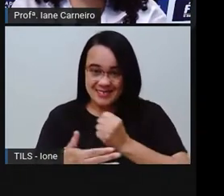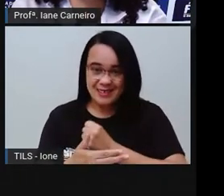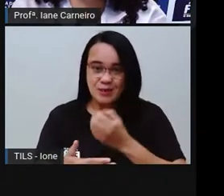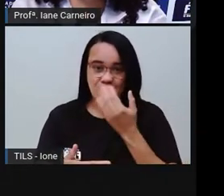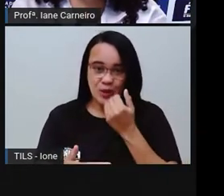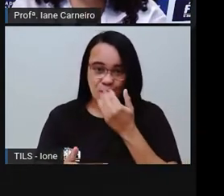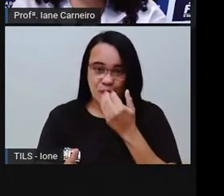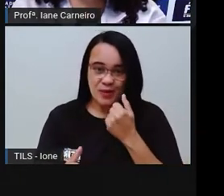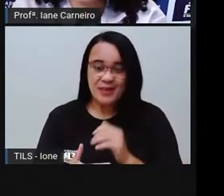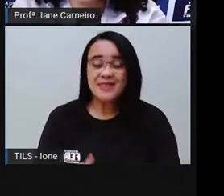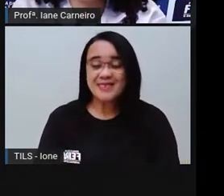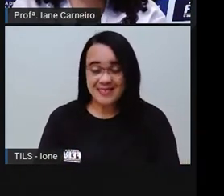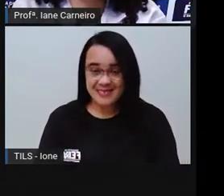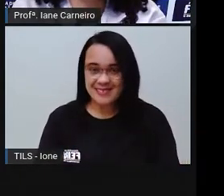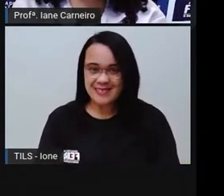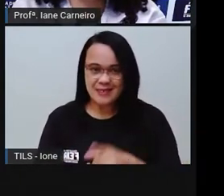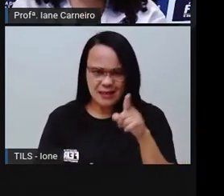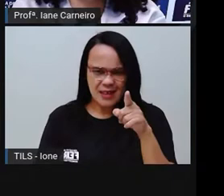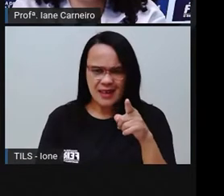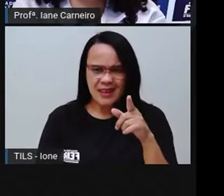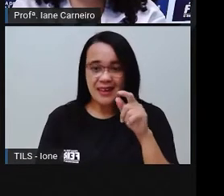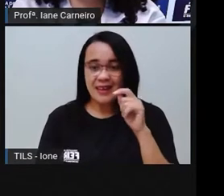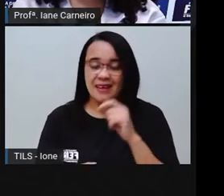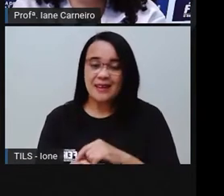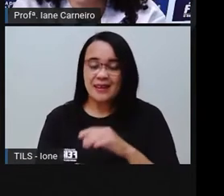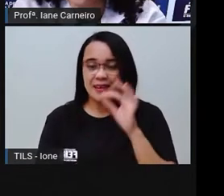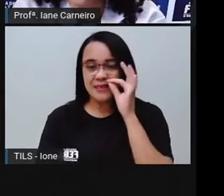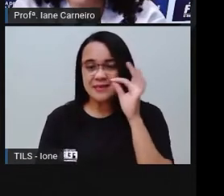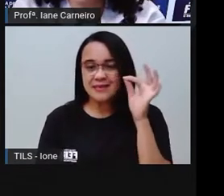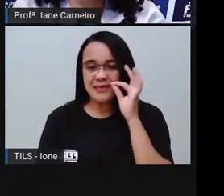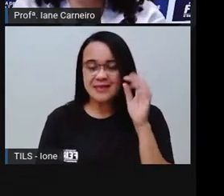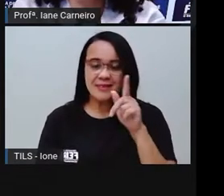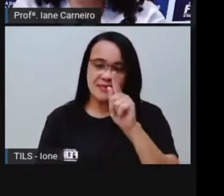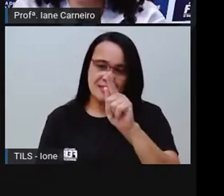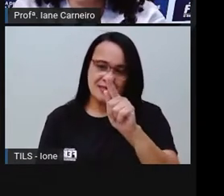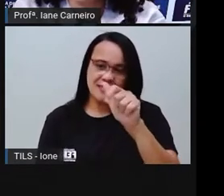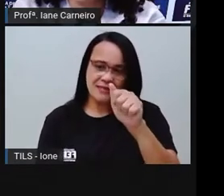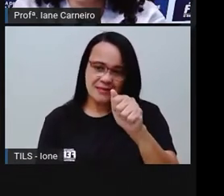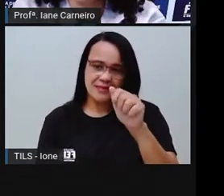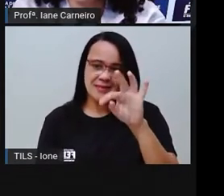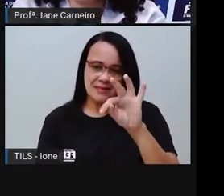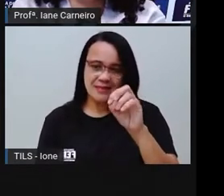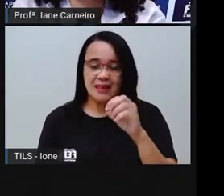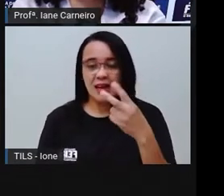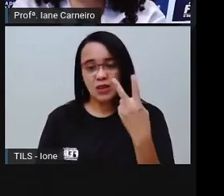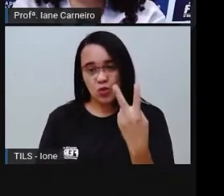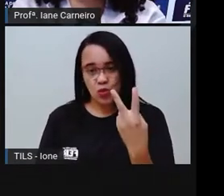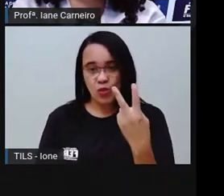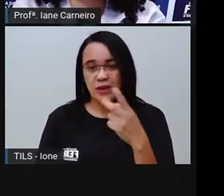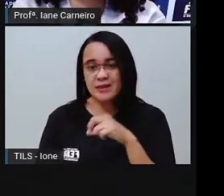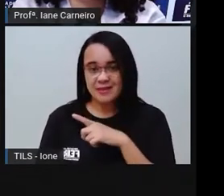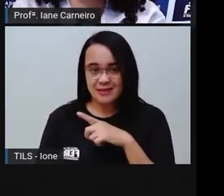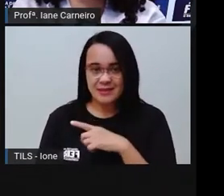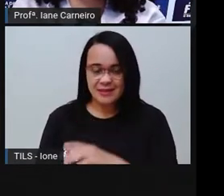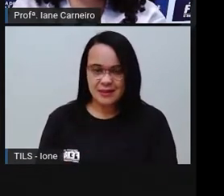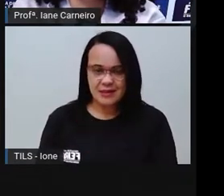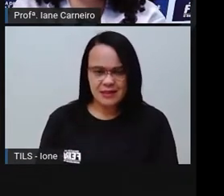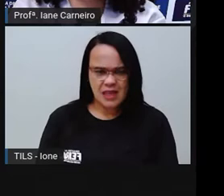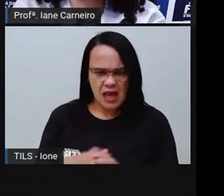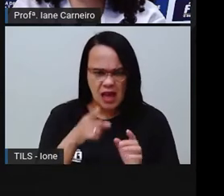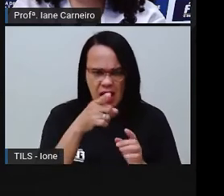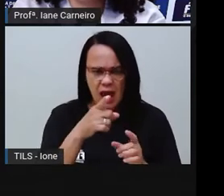encontraram ó gato e gato aqui também o que que palavra é essa